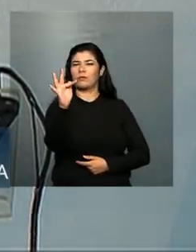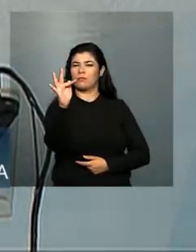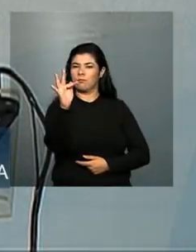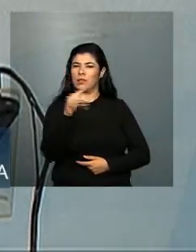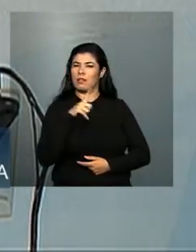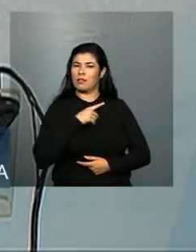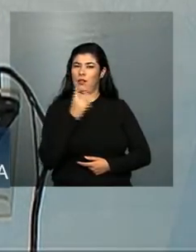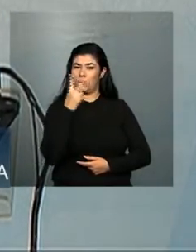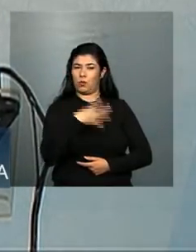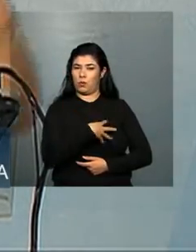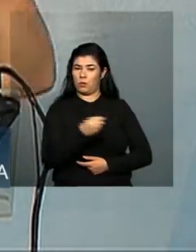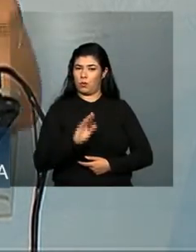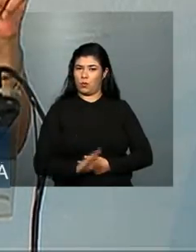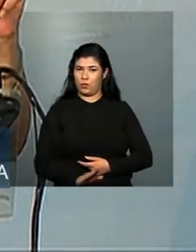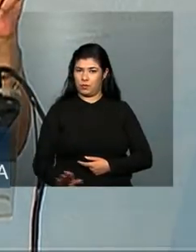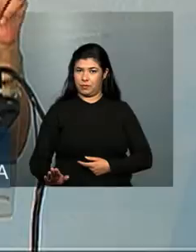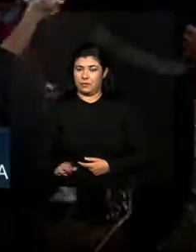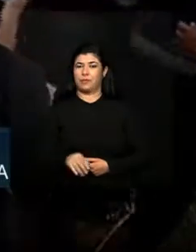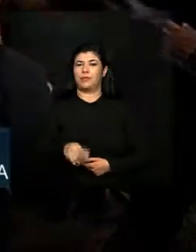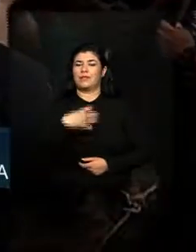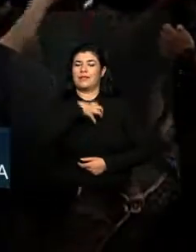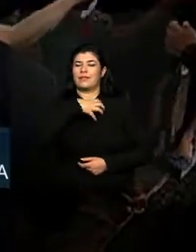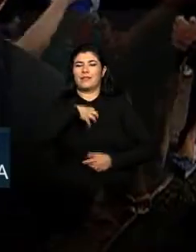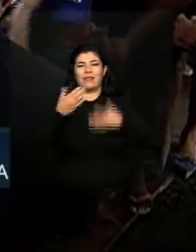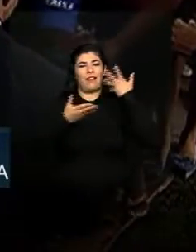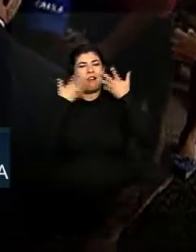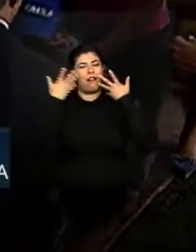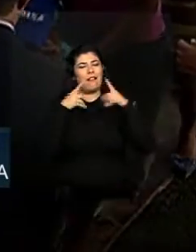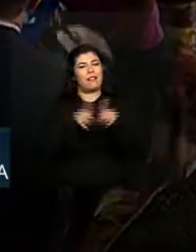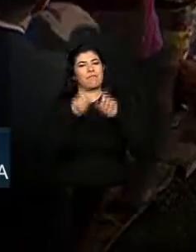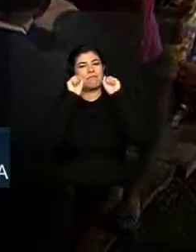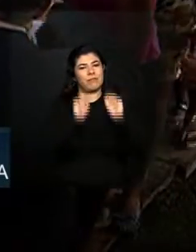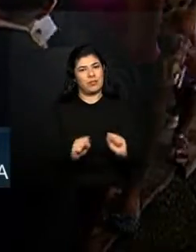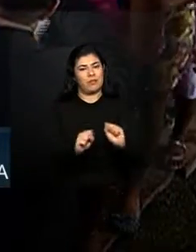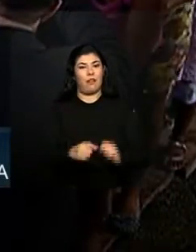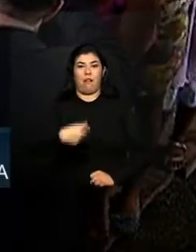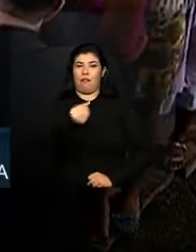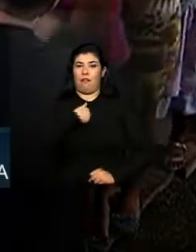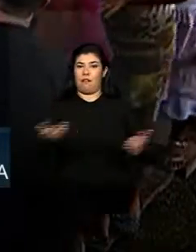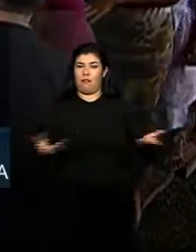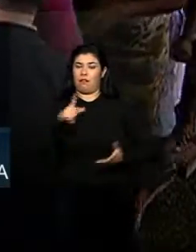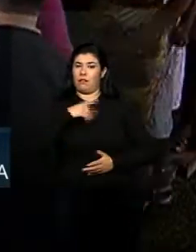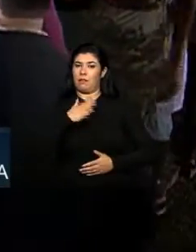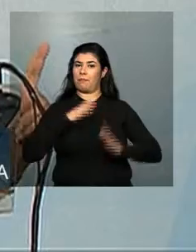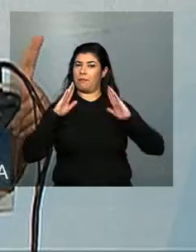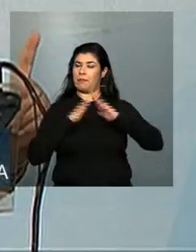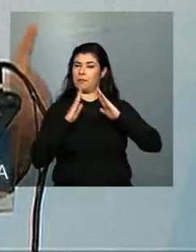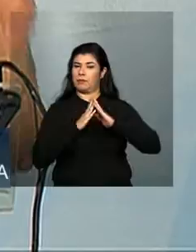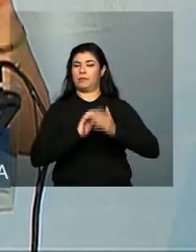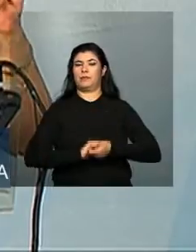com duas crianças, alegria de poder dizer, eu agora tenho a minha